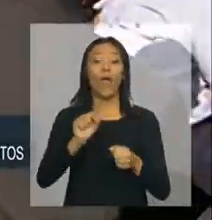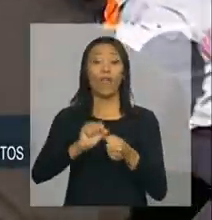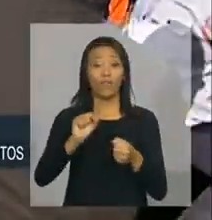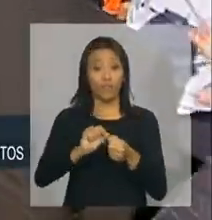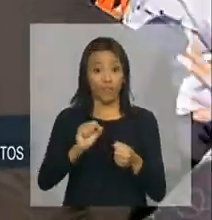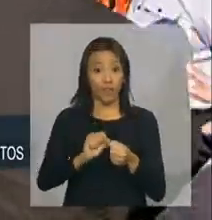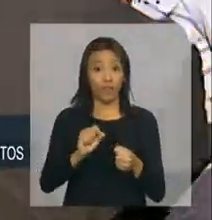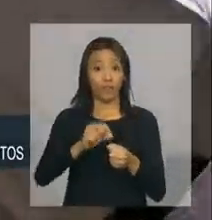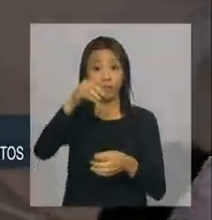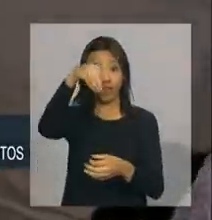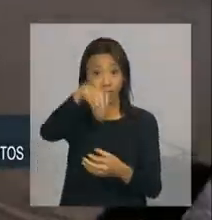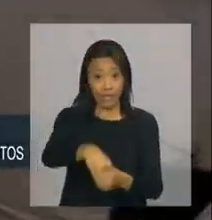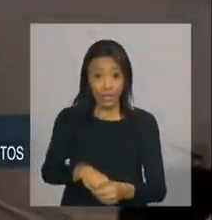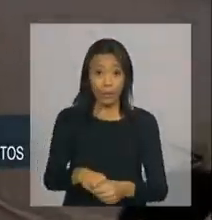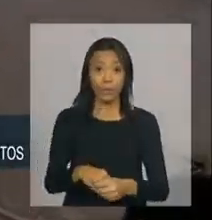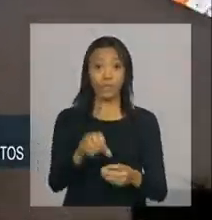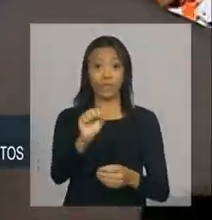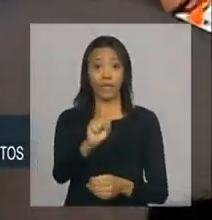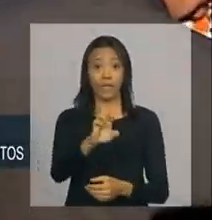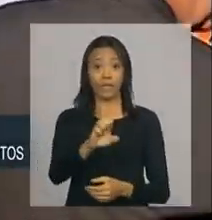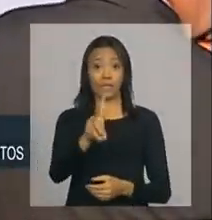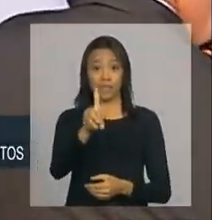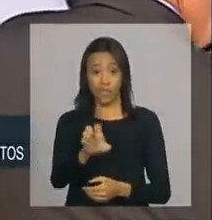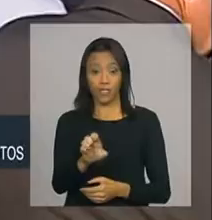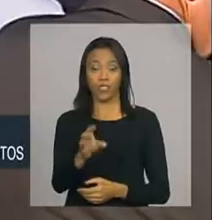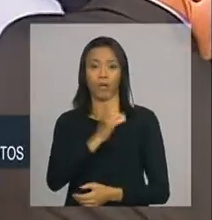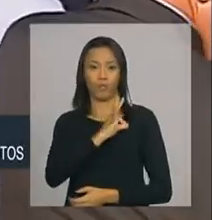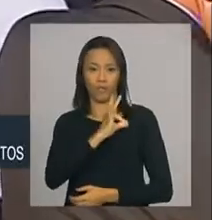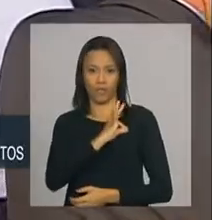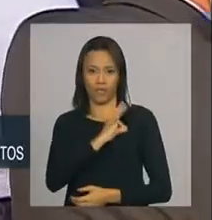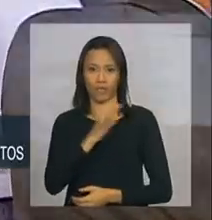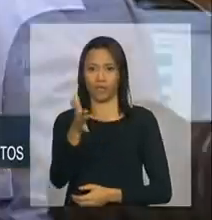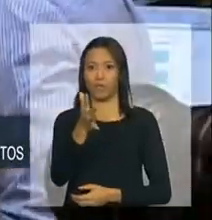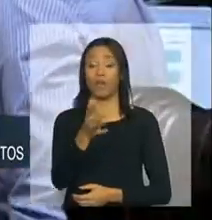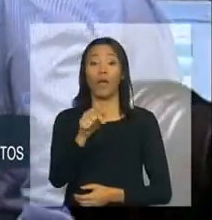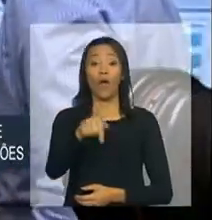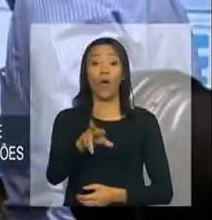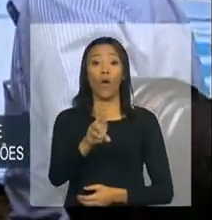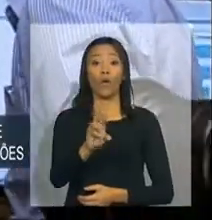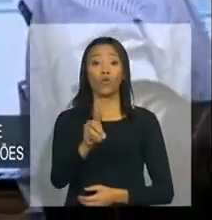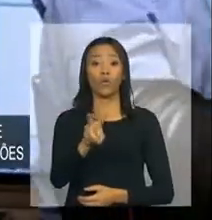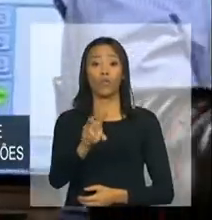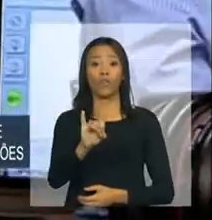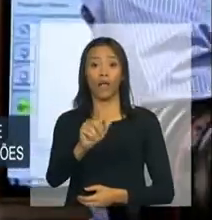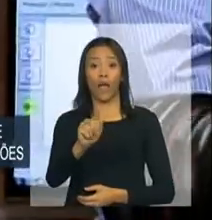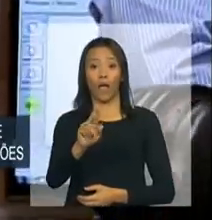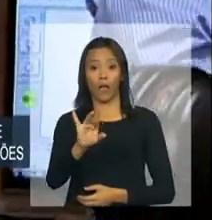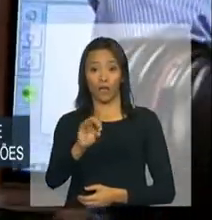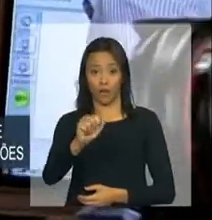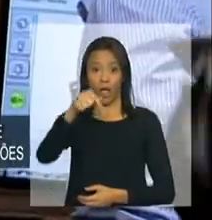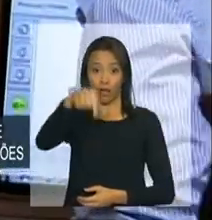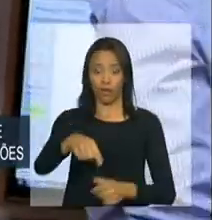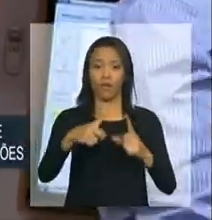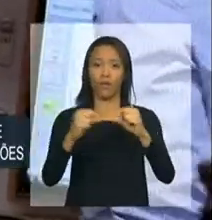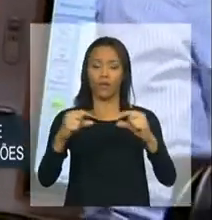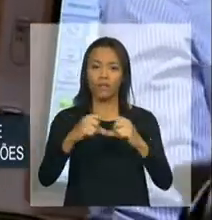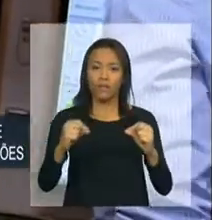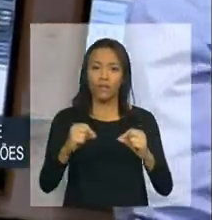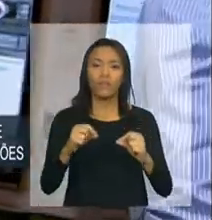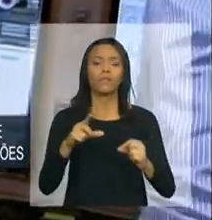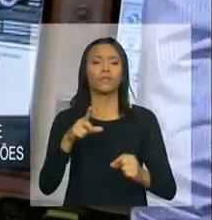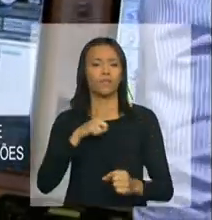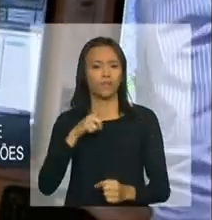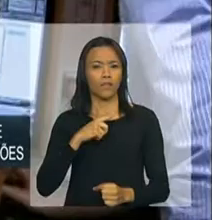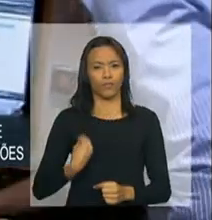sede da Polícia Rodoviária Federal aqui em Brasília onde está a presidenta